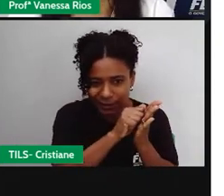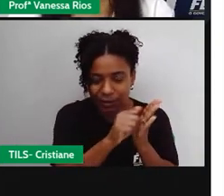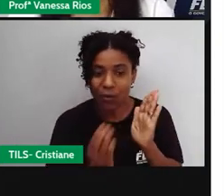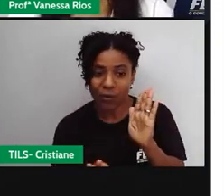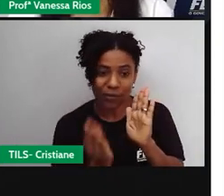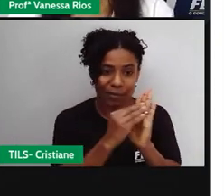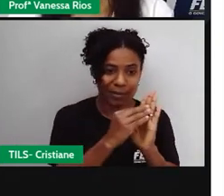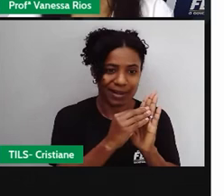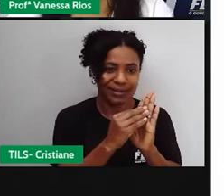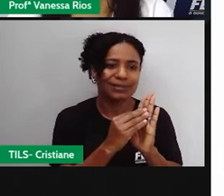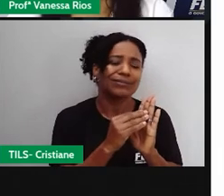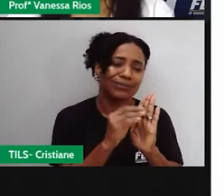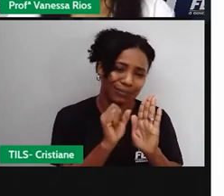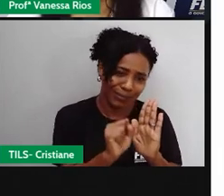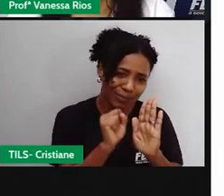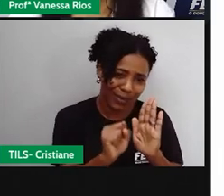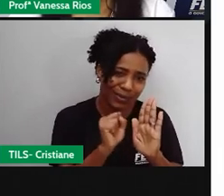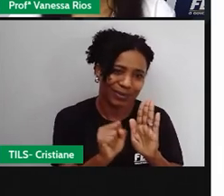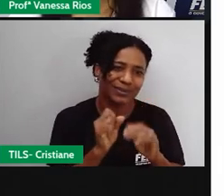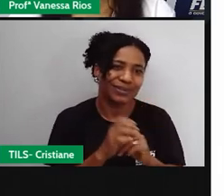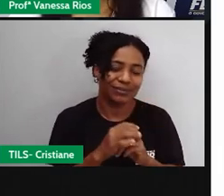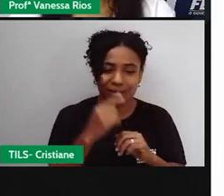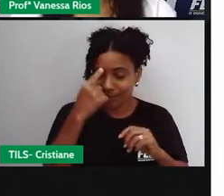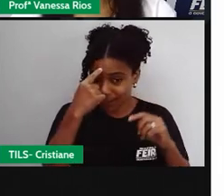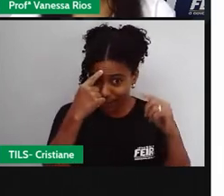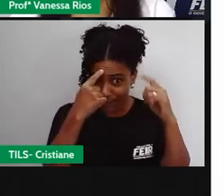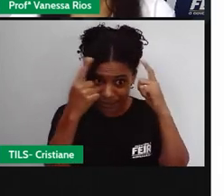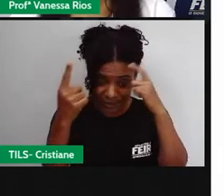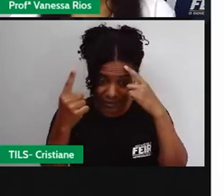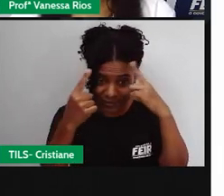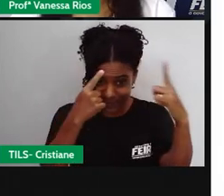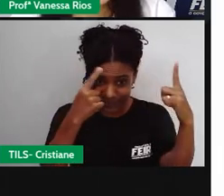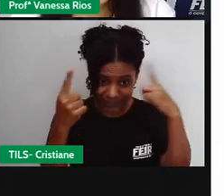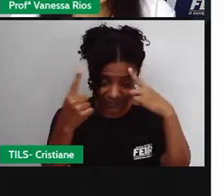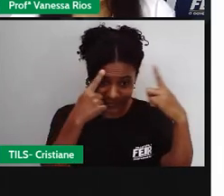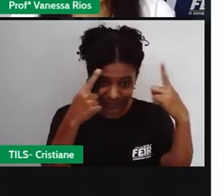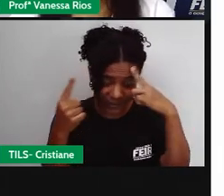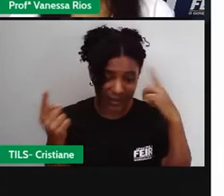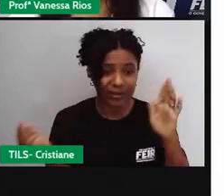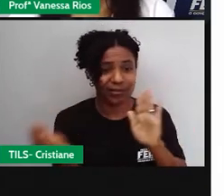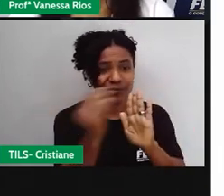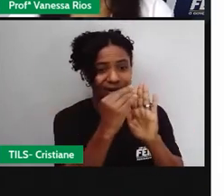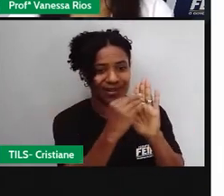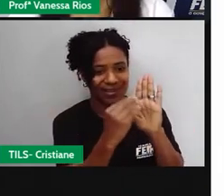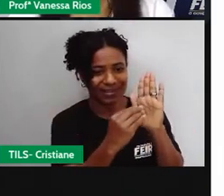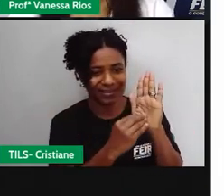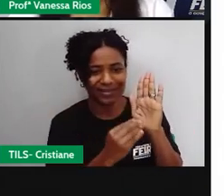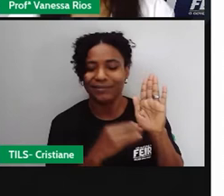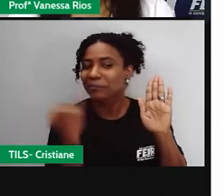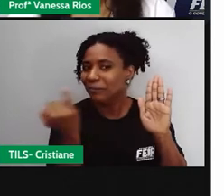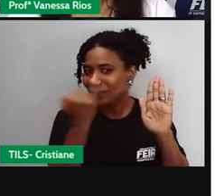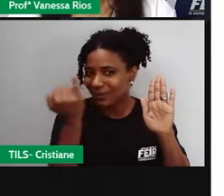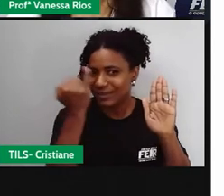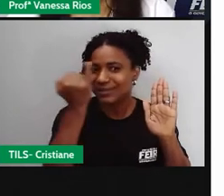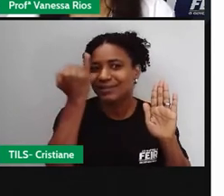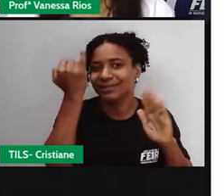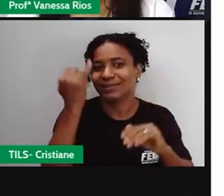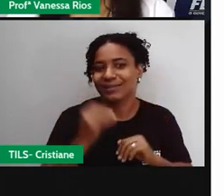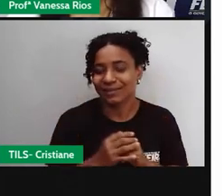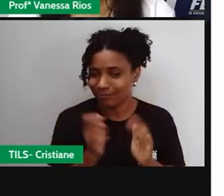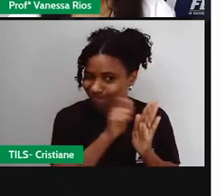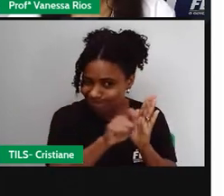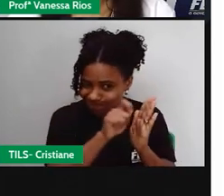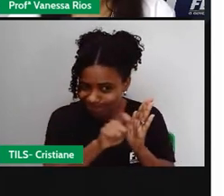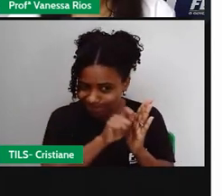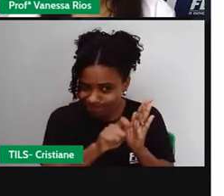né, algo que você já escreveu. Mas o que vier à mente, o que vier de inspiração deve ser aproveitado. Então, anota